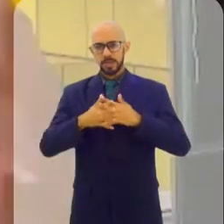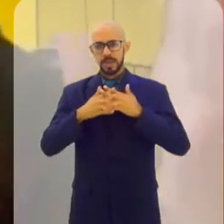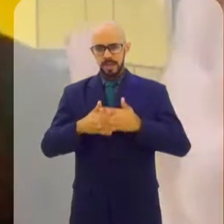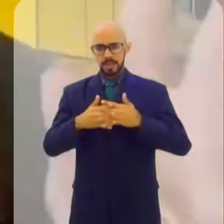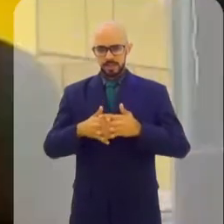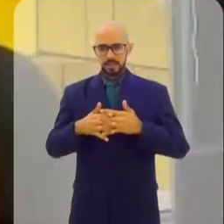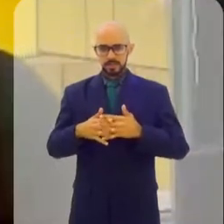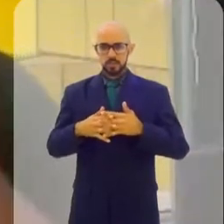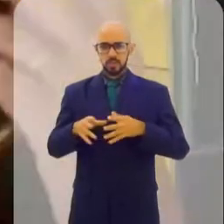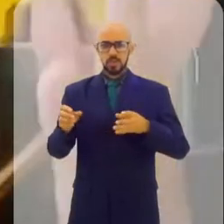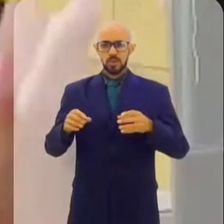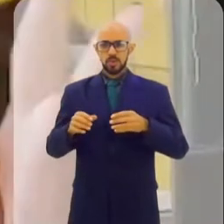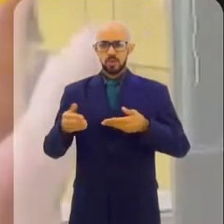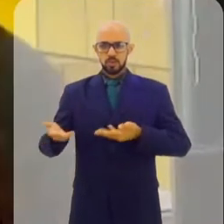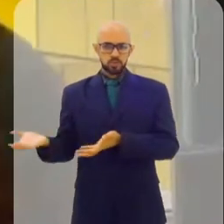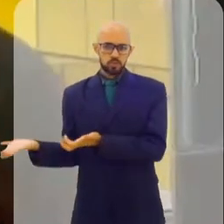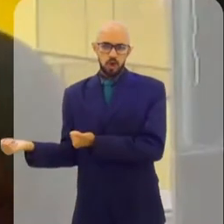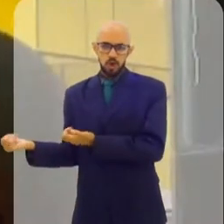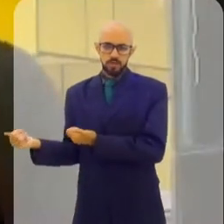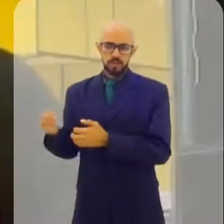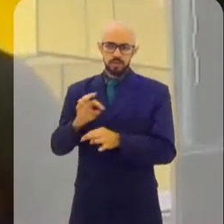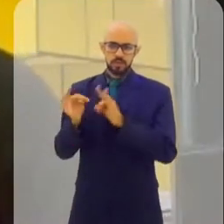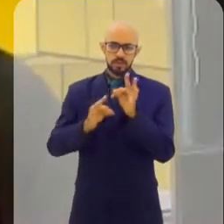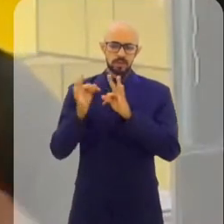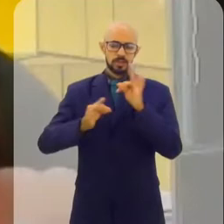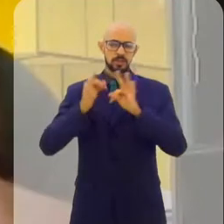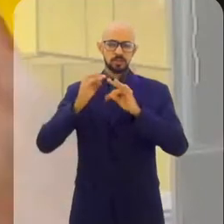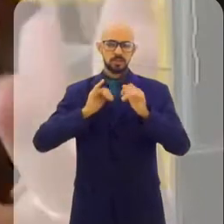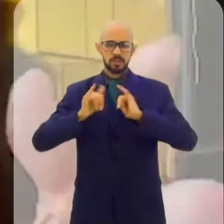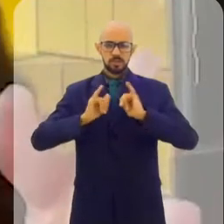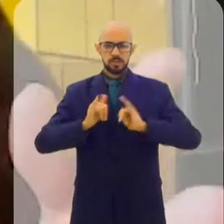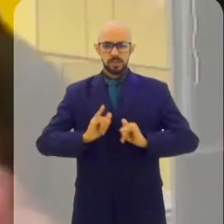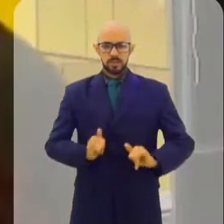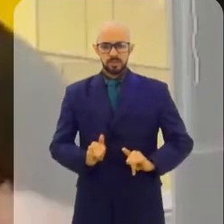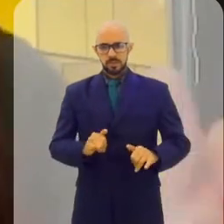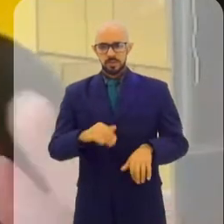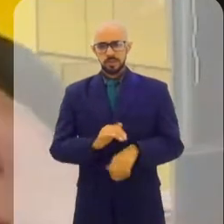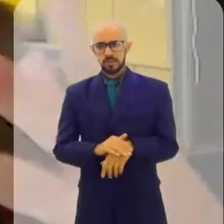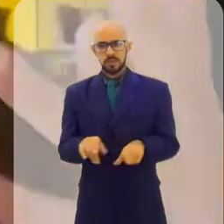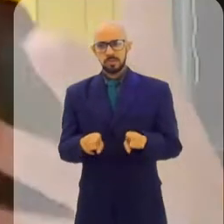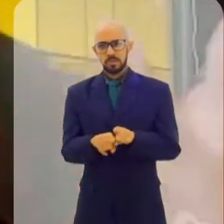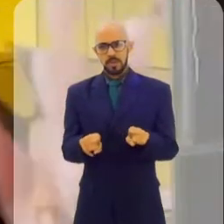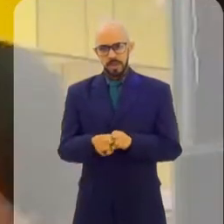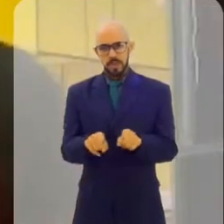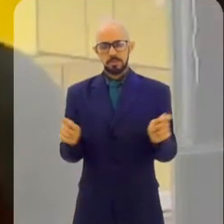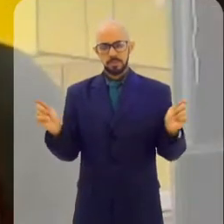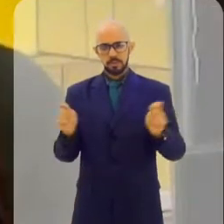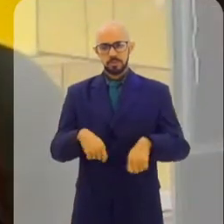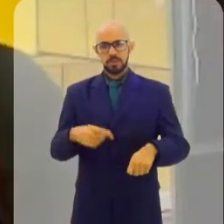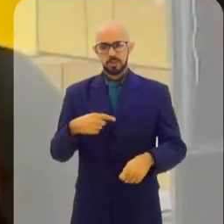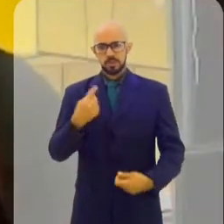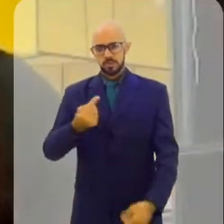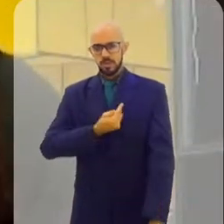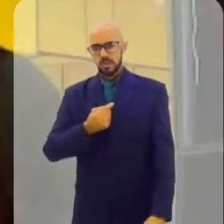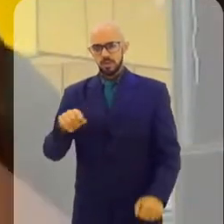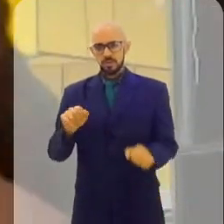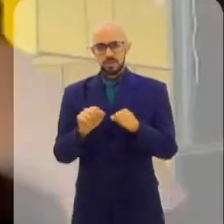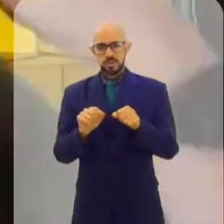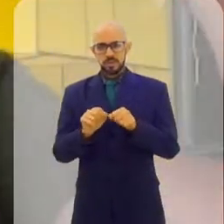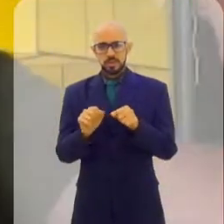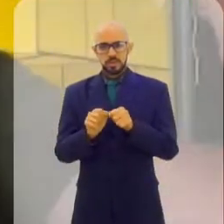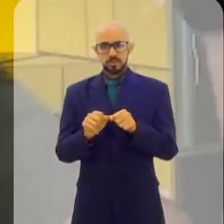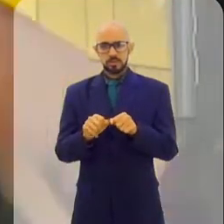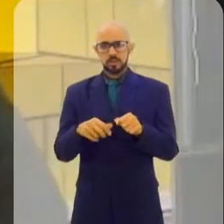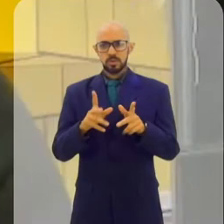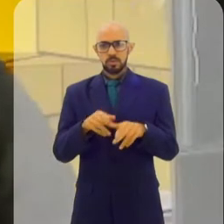esses jovens, essas novas tecnologias de informação e comunicação que possibilitaram a gente, né? Que tem possibilitado a gente fazer isso cada vez mais,